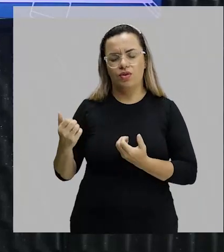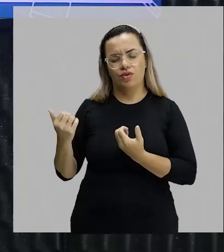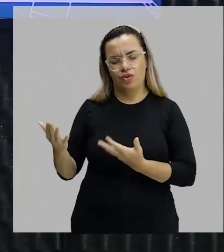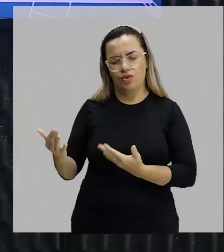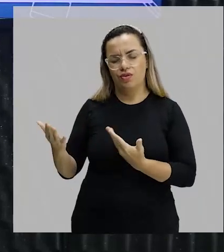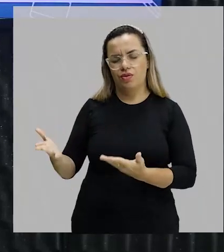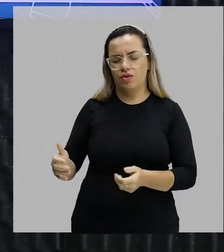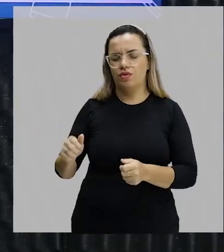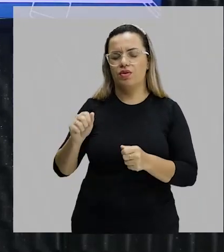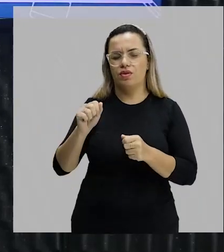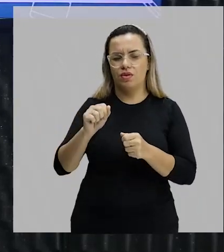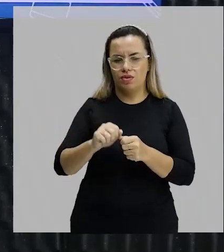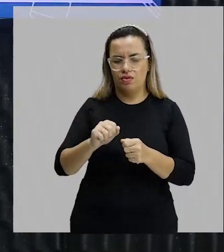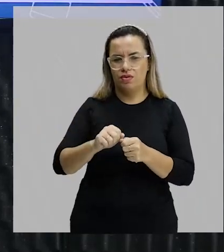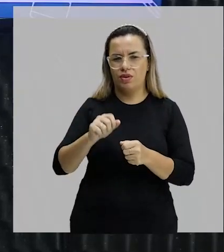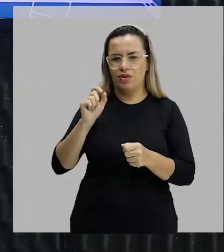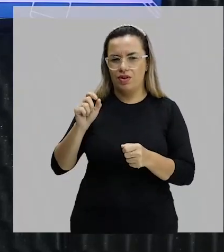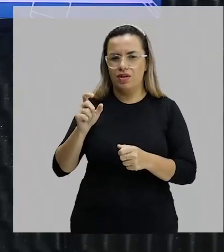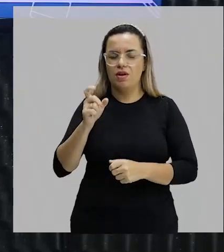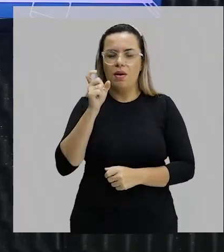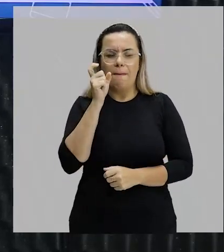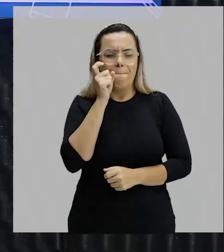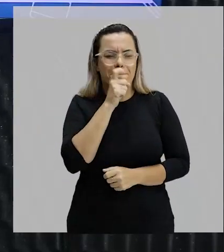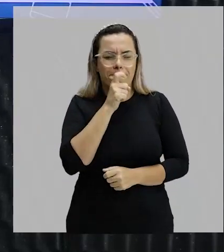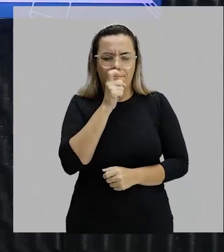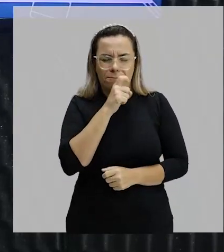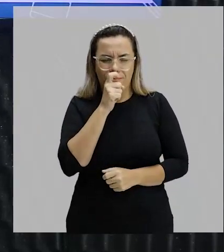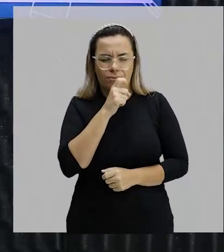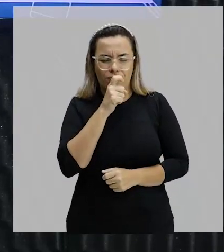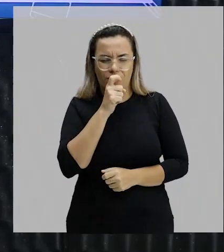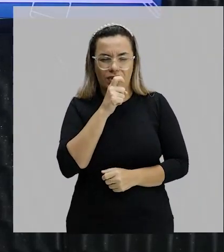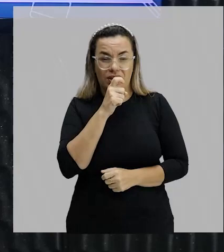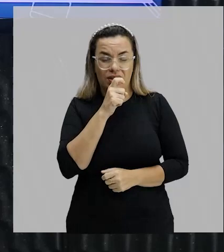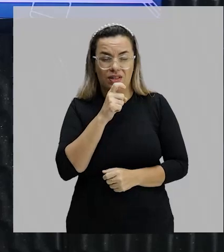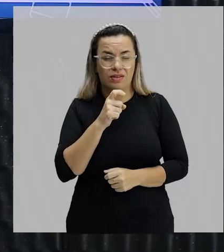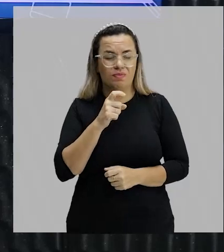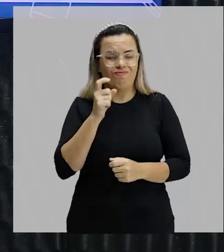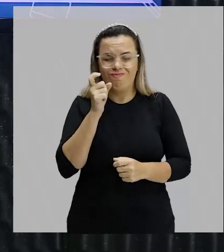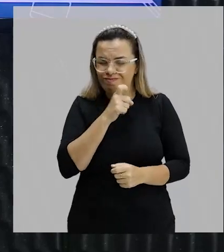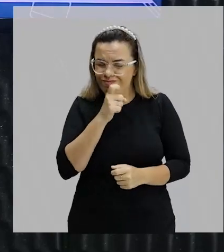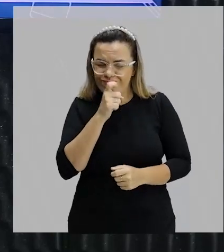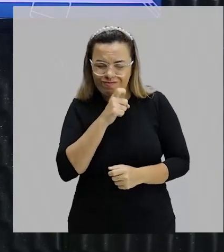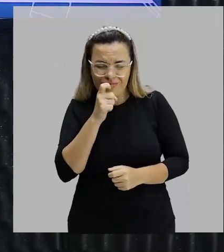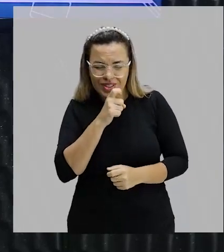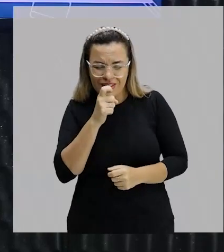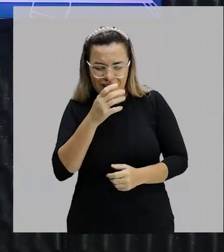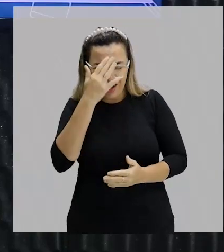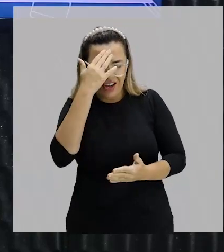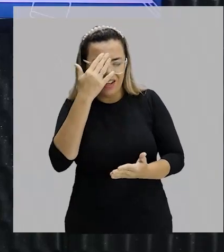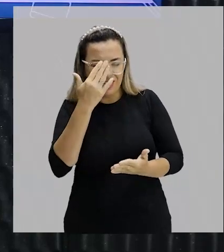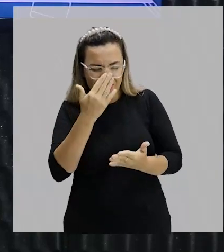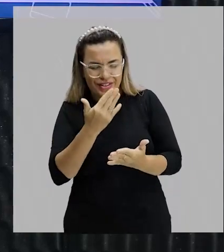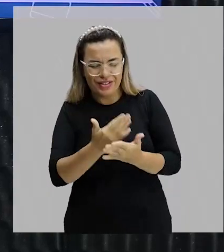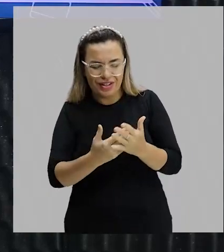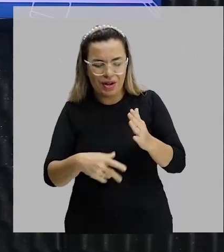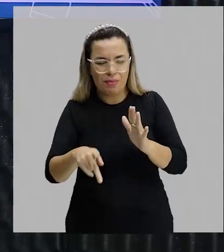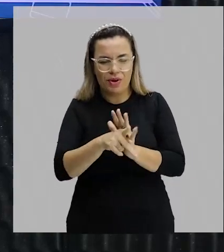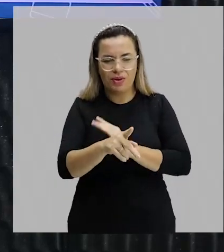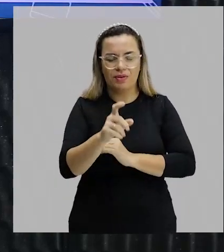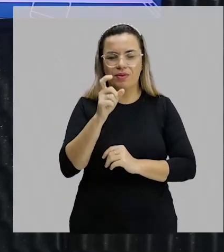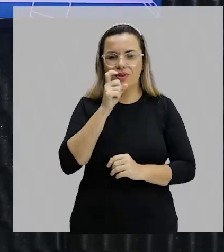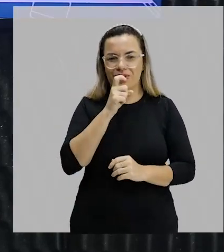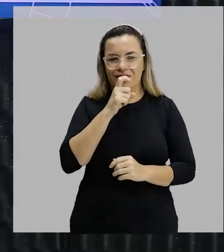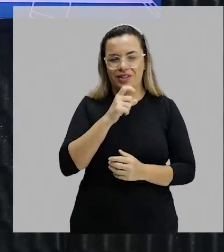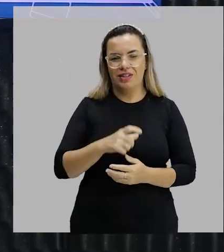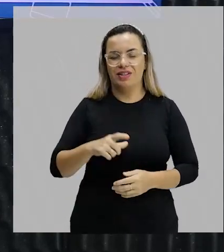meus amores, mas vocês mentem pra caramba. E mentem tanto que às vezes acreditam na própria mentira. Teve gente aqui que já se identificou aqui no estúdio, que levantou a cabeça quando eu